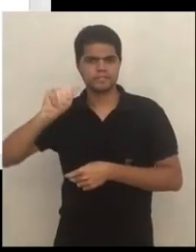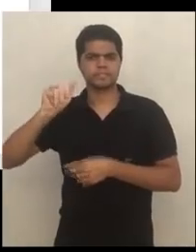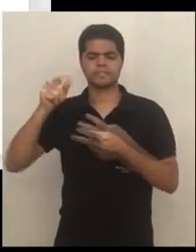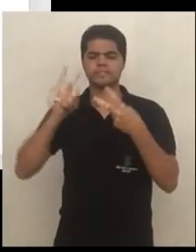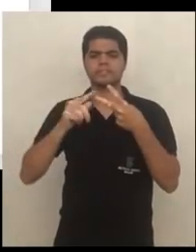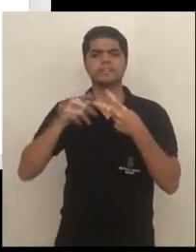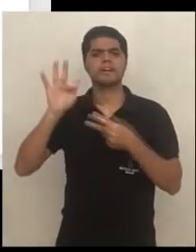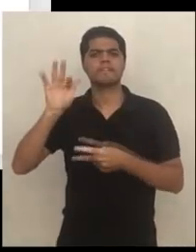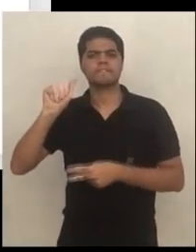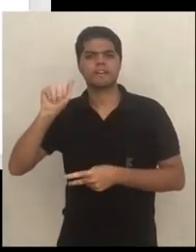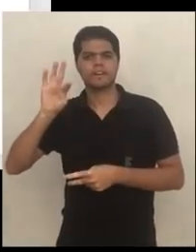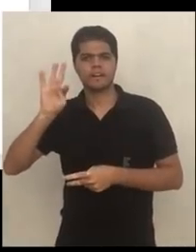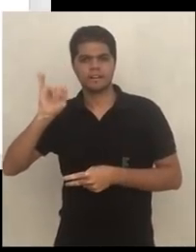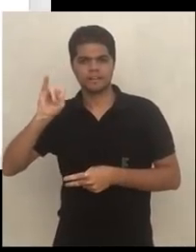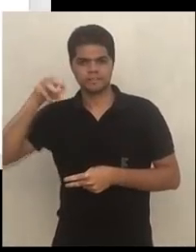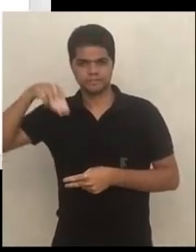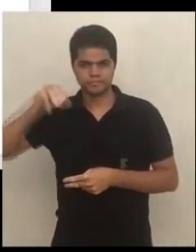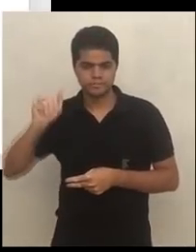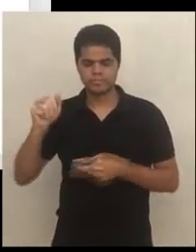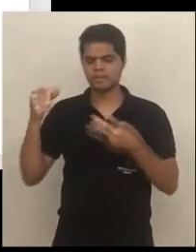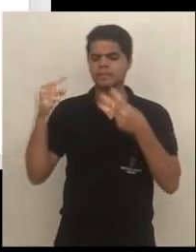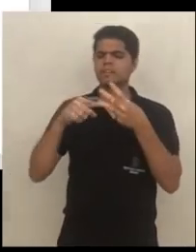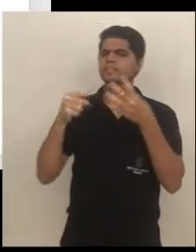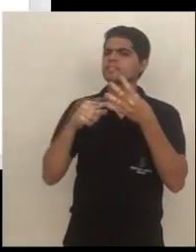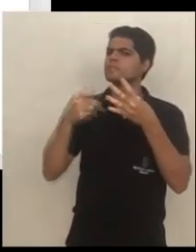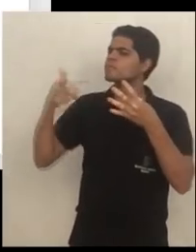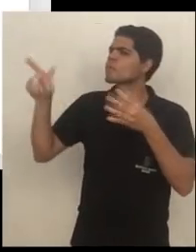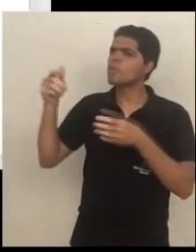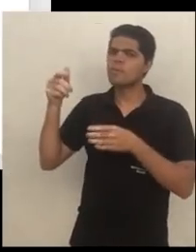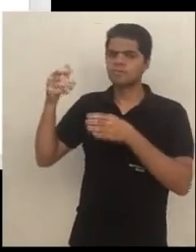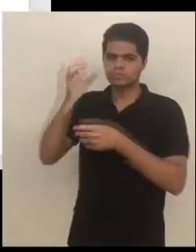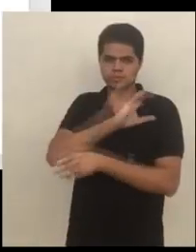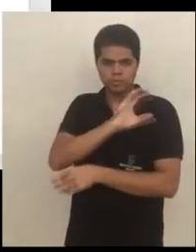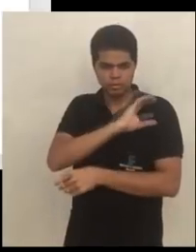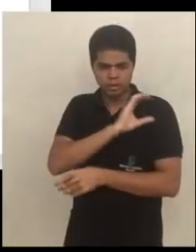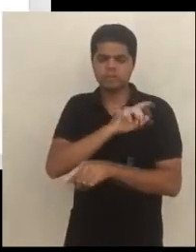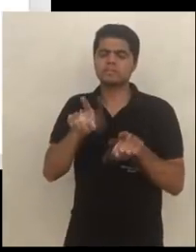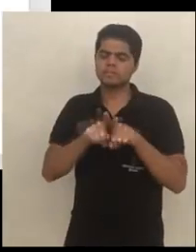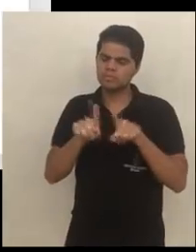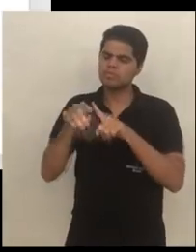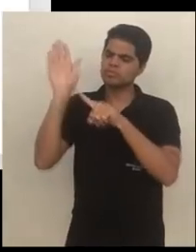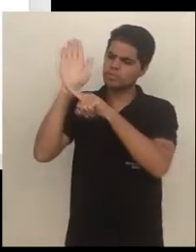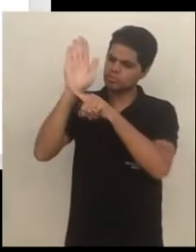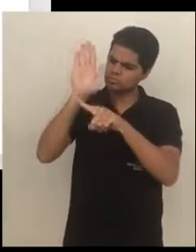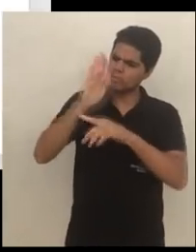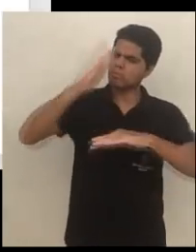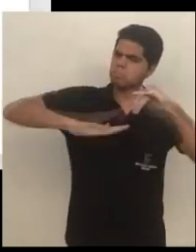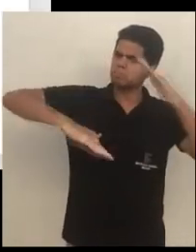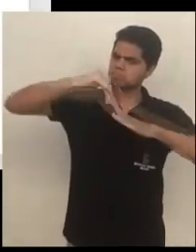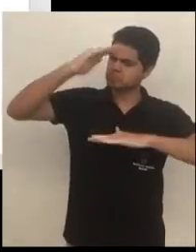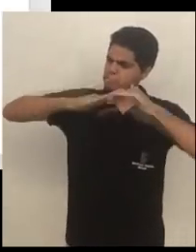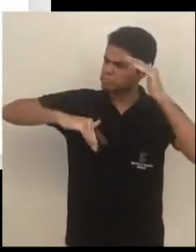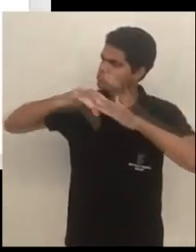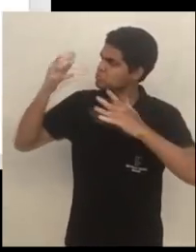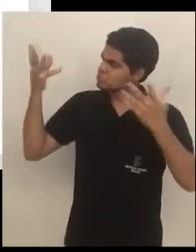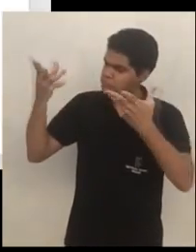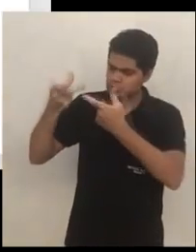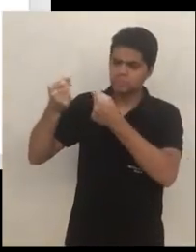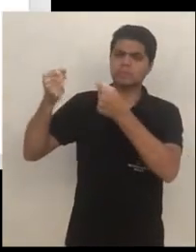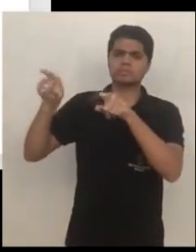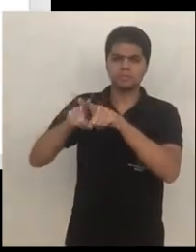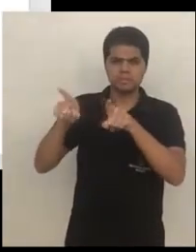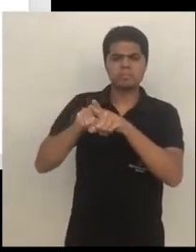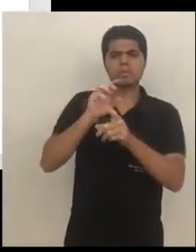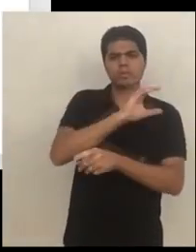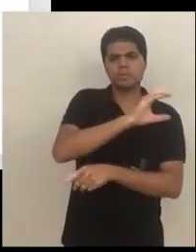que é o presidente hoje do Instituto Brasil Orgânico, que foi um dos grandes profissionais aí, enquanto MAPA, que coordenou